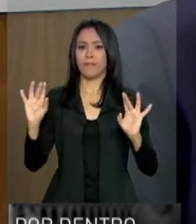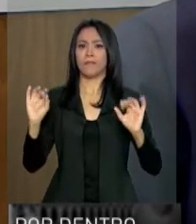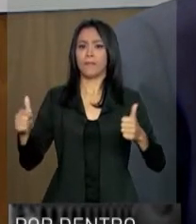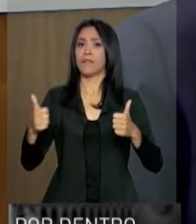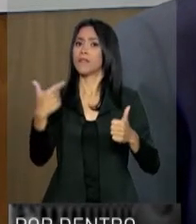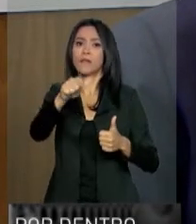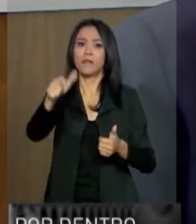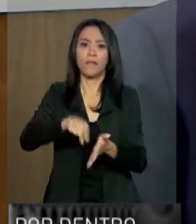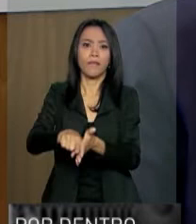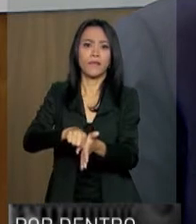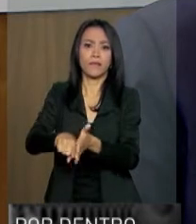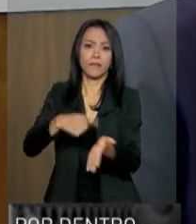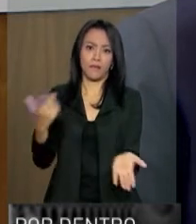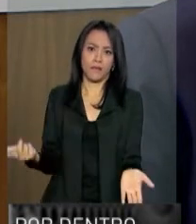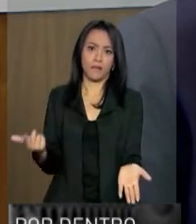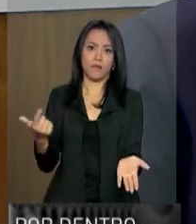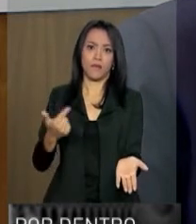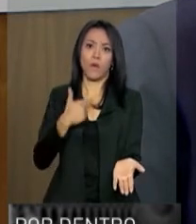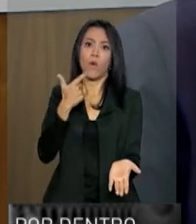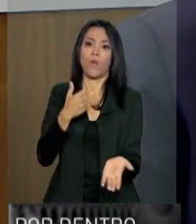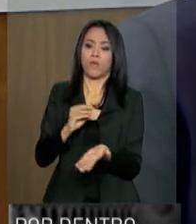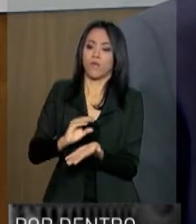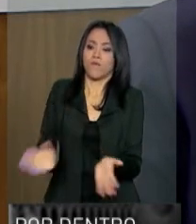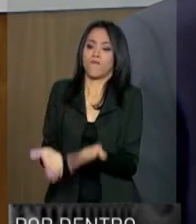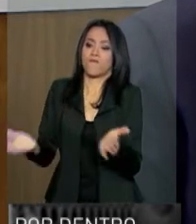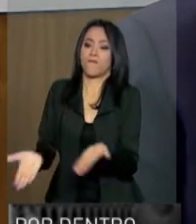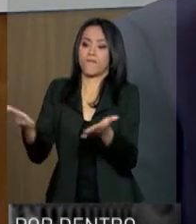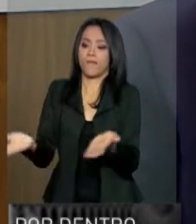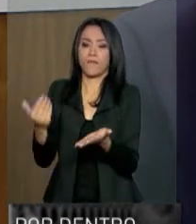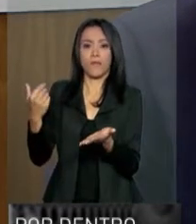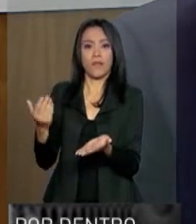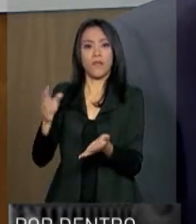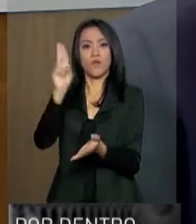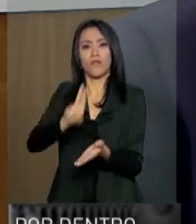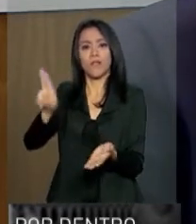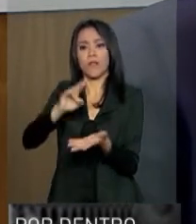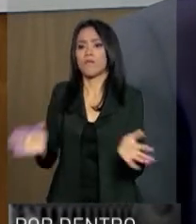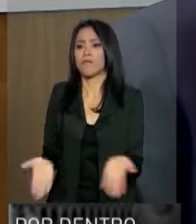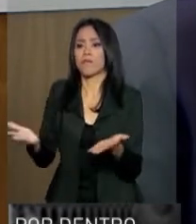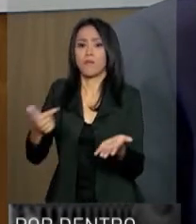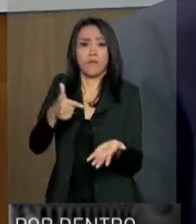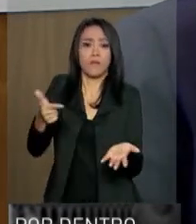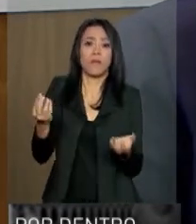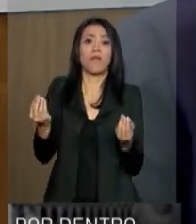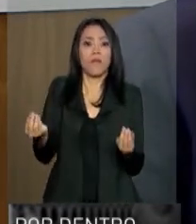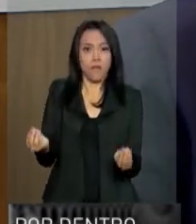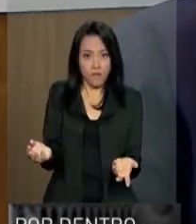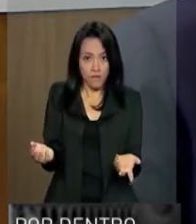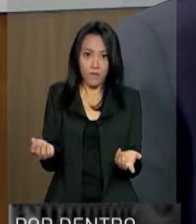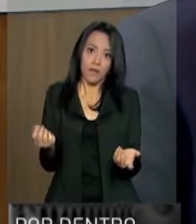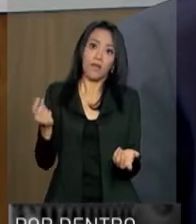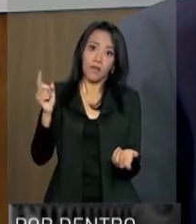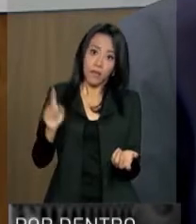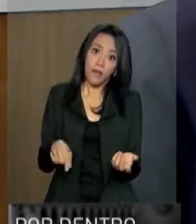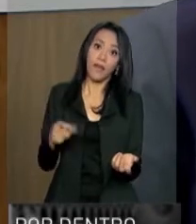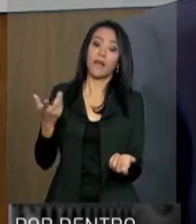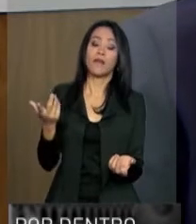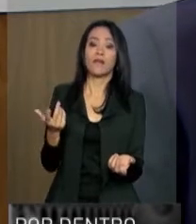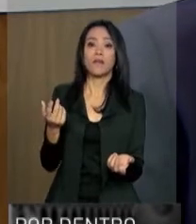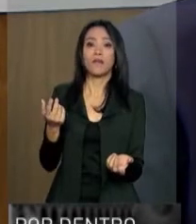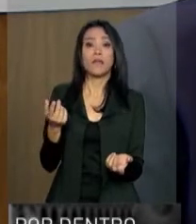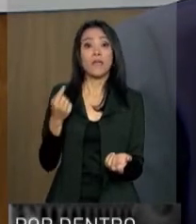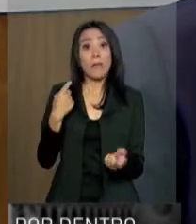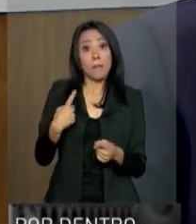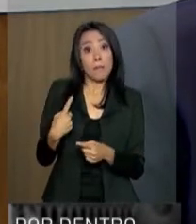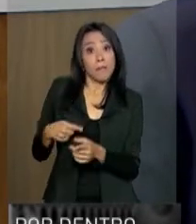pesquisas e investimento nas universidades e investimento público investimento a fundo perdido porque